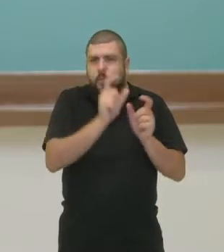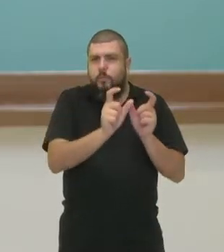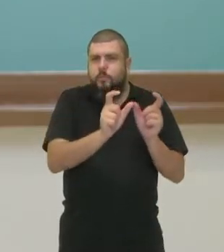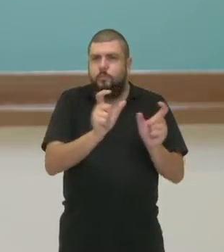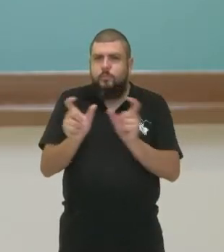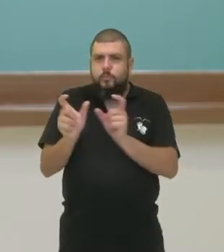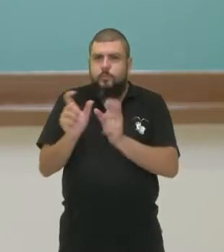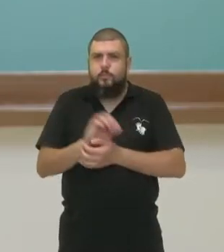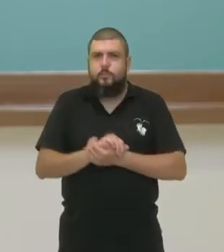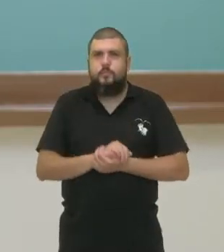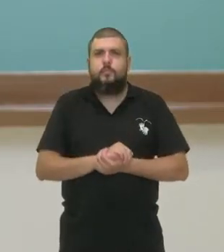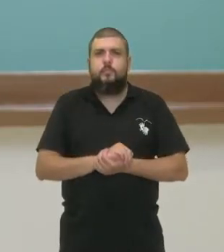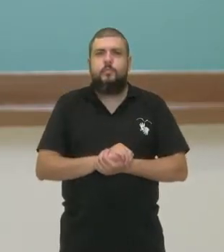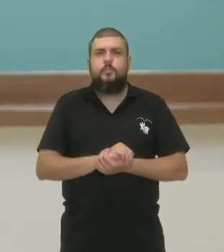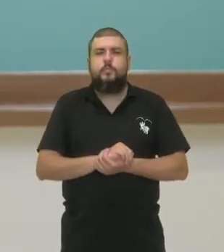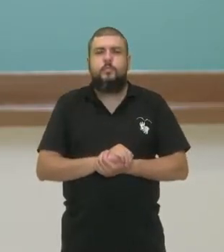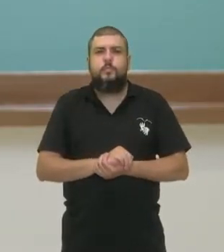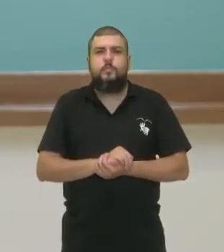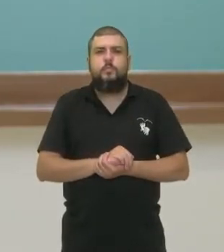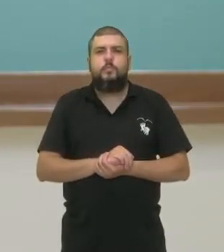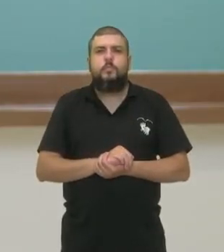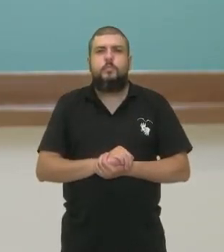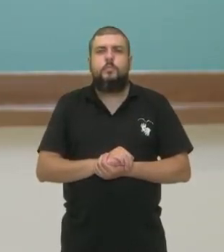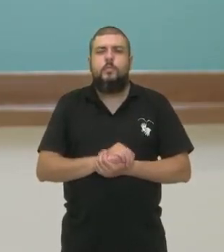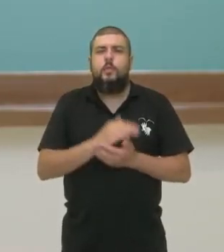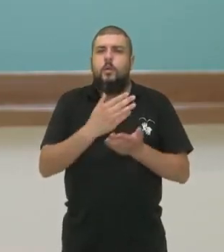aí então a começar. Começamos com